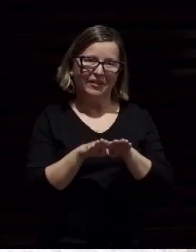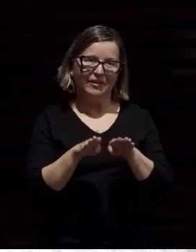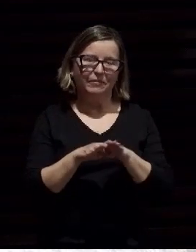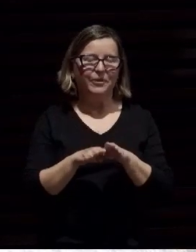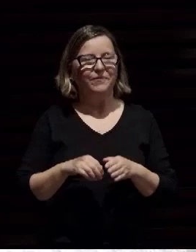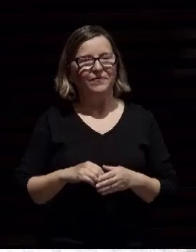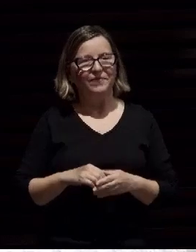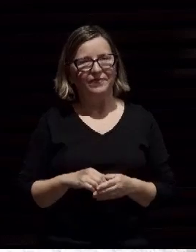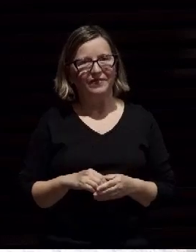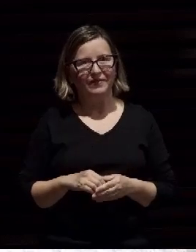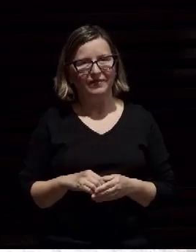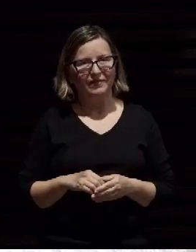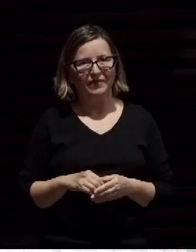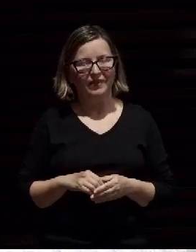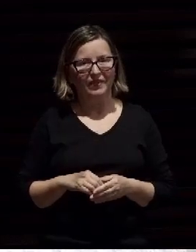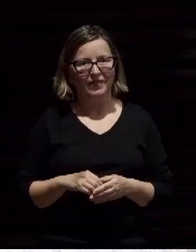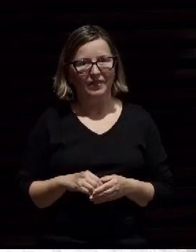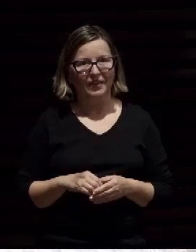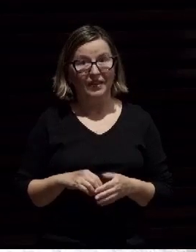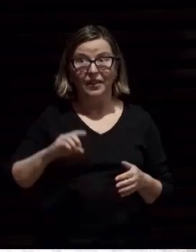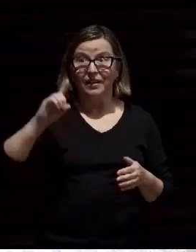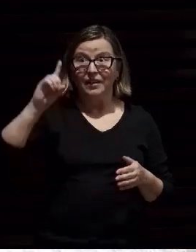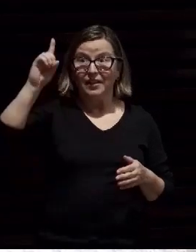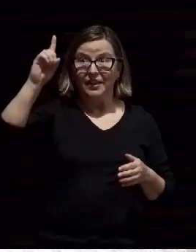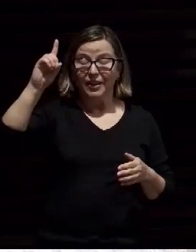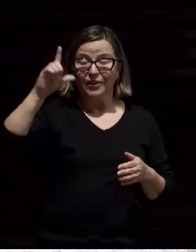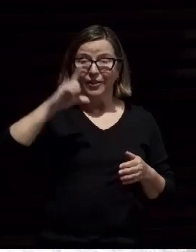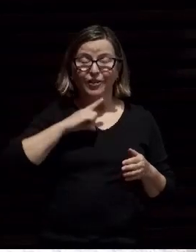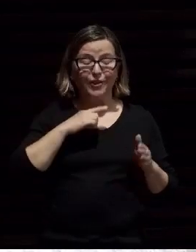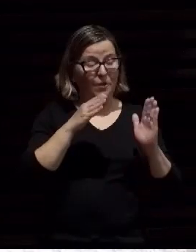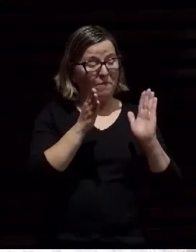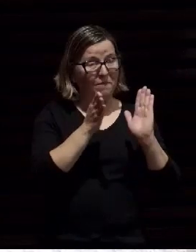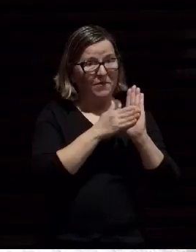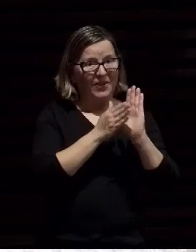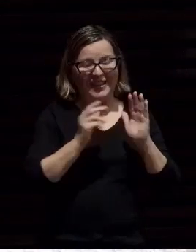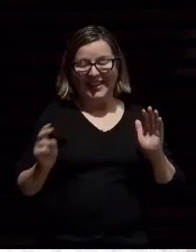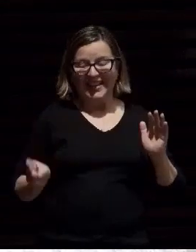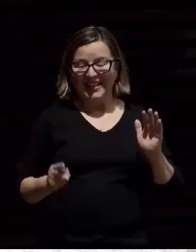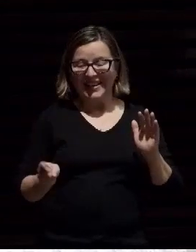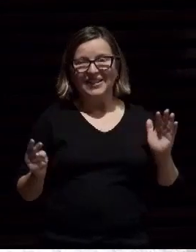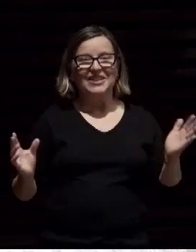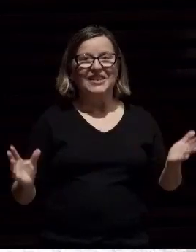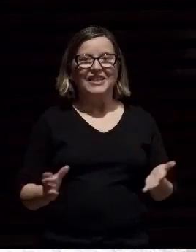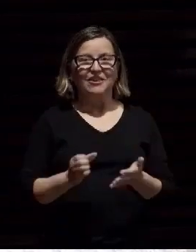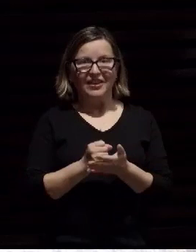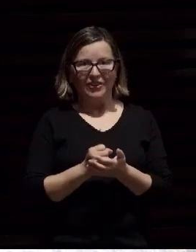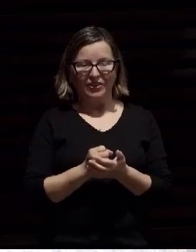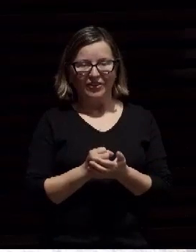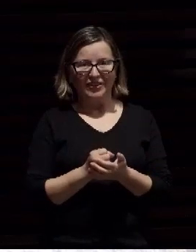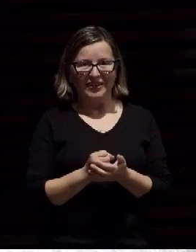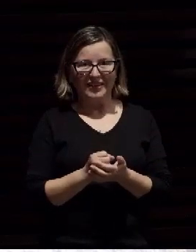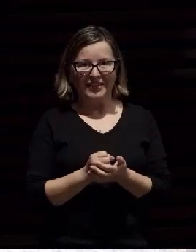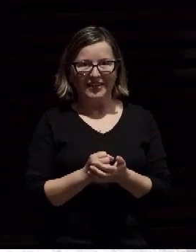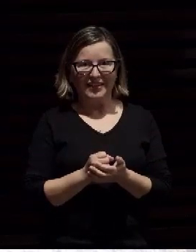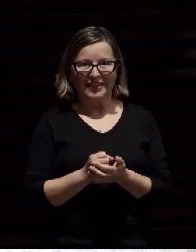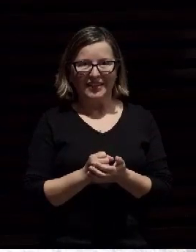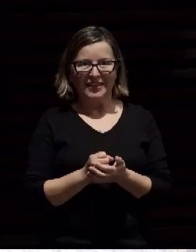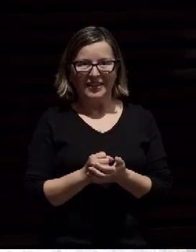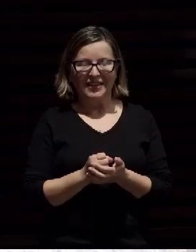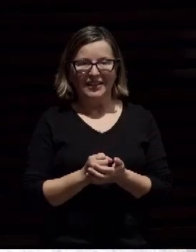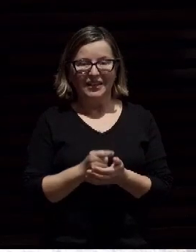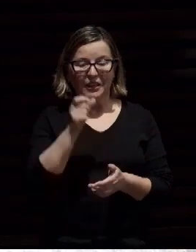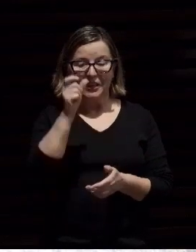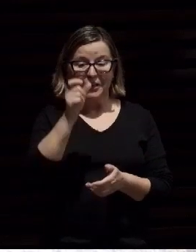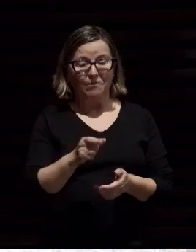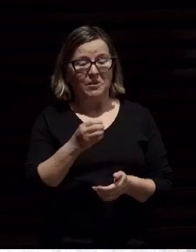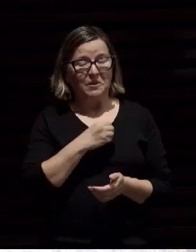O Criador estava num projeto eterno de salvação de um ser que caiu e que ele ama.